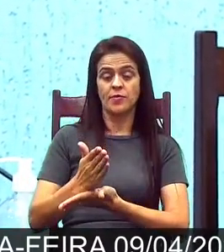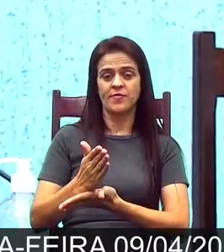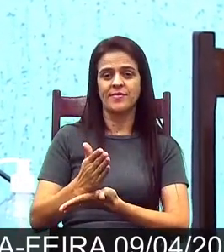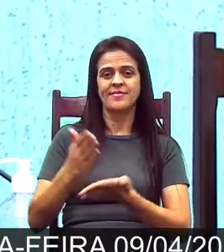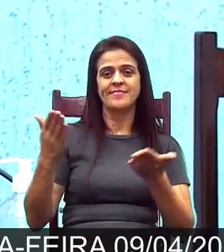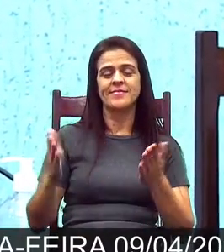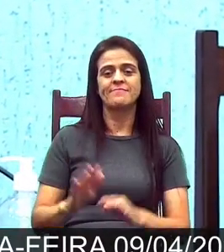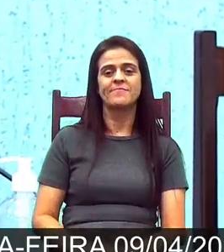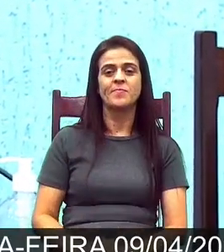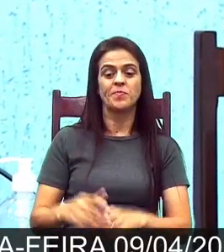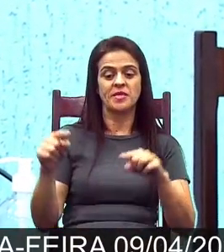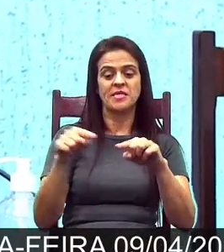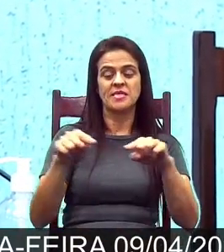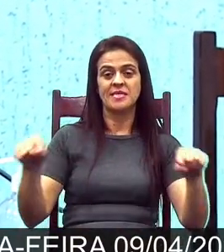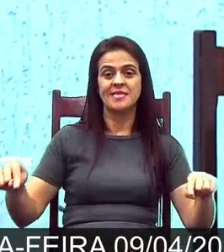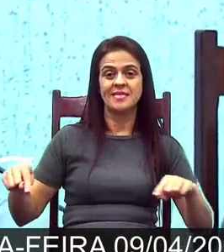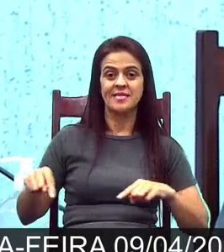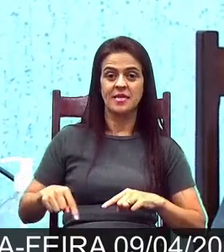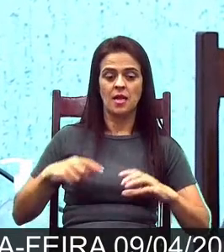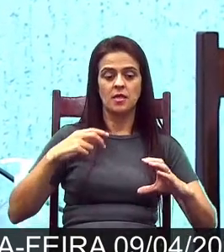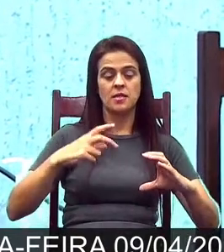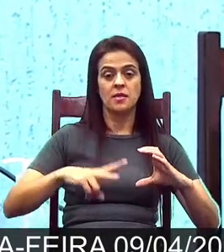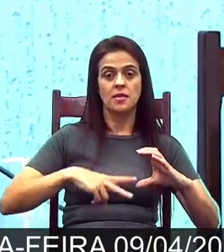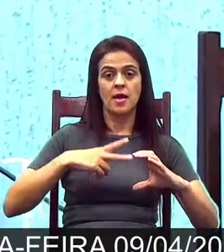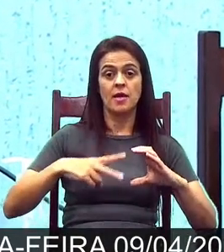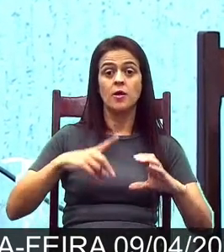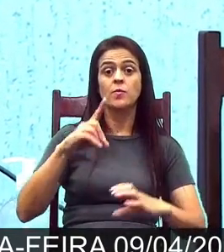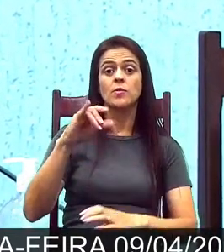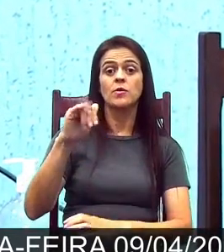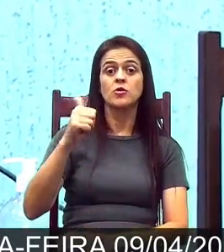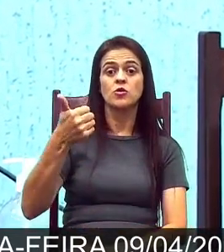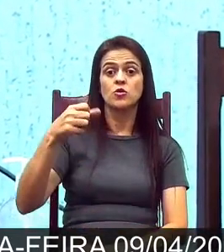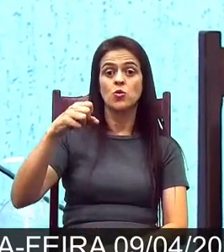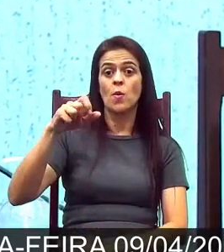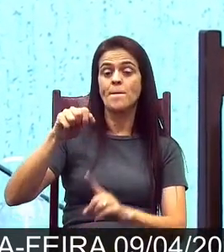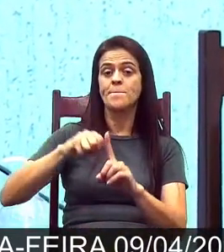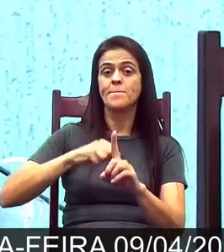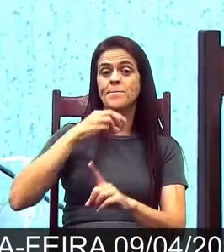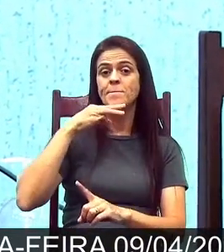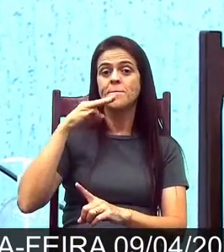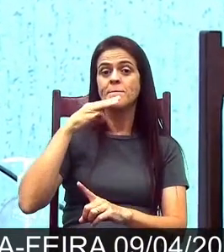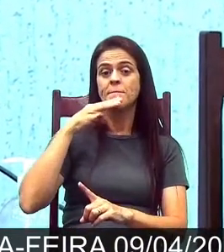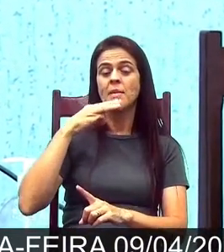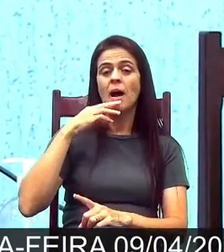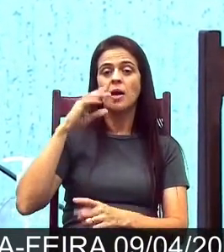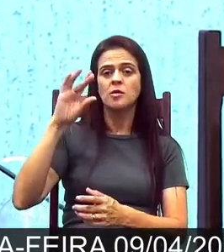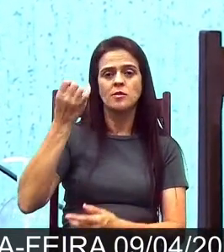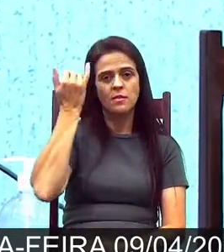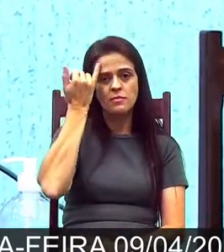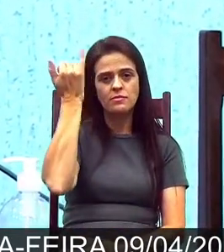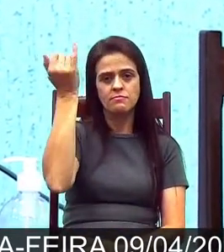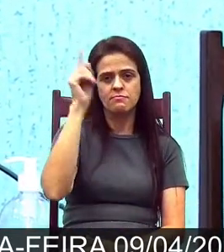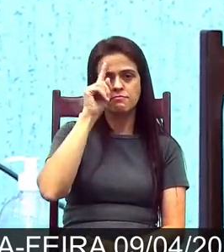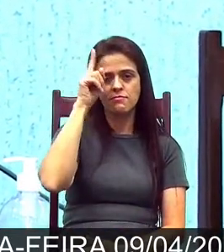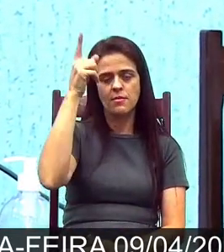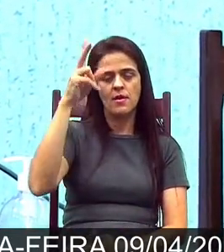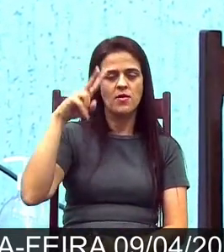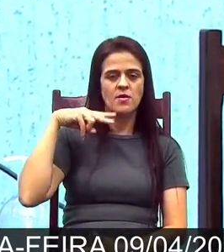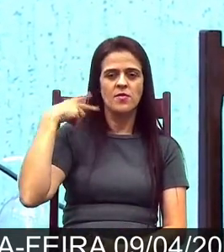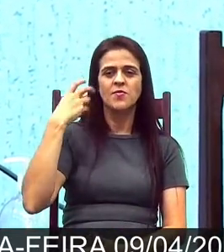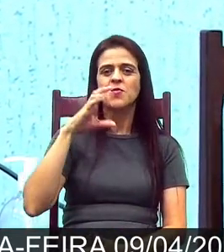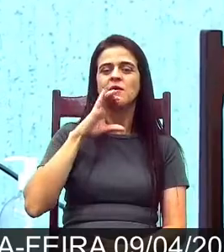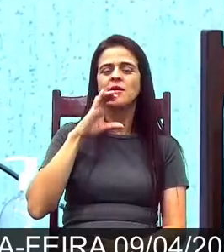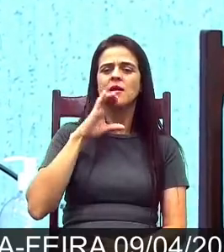contrário. Sala das sessões, 18 de março de 2024. Cleuber Vaz, toda a documentação necessária aqui, os pareceres